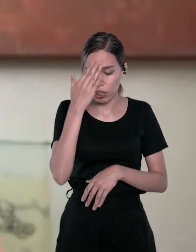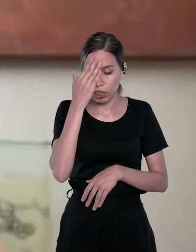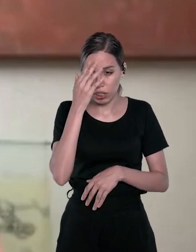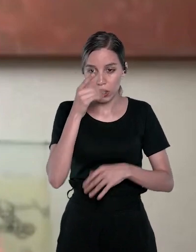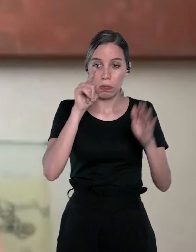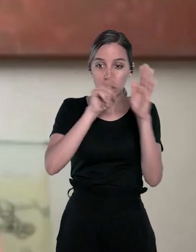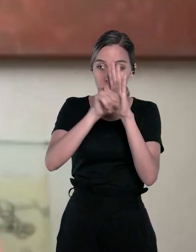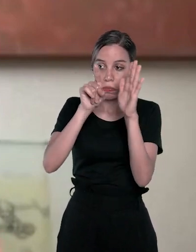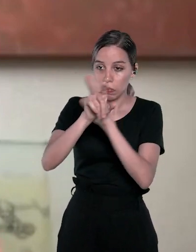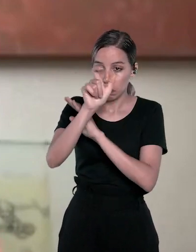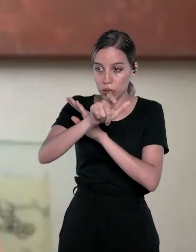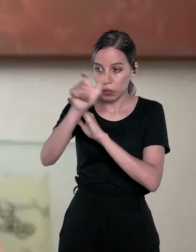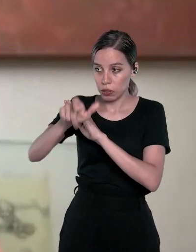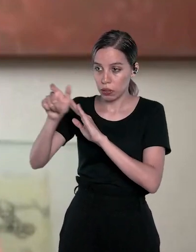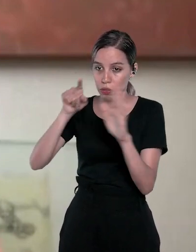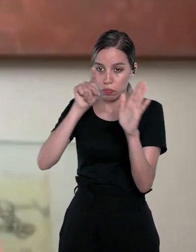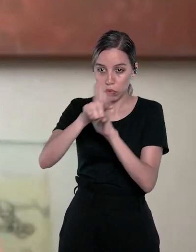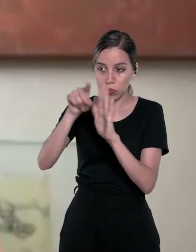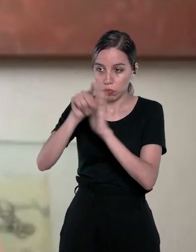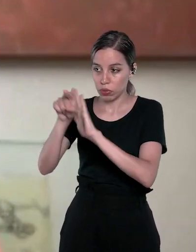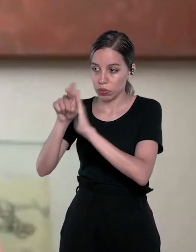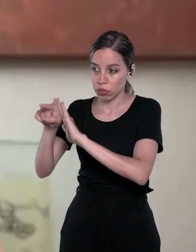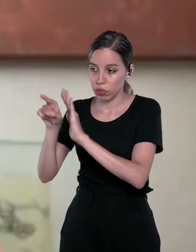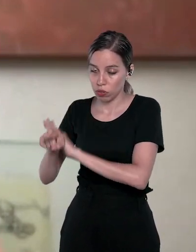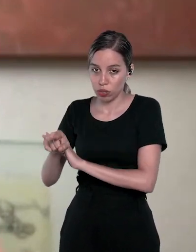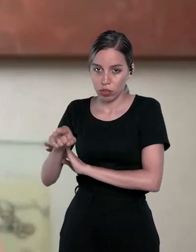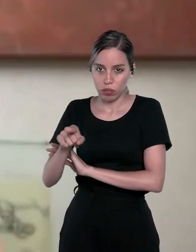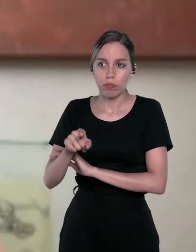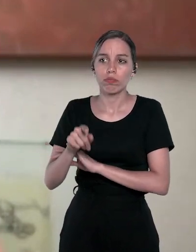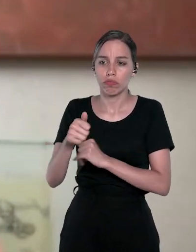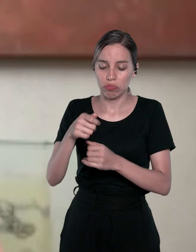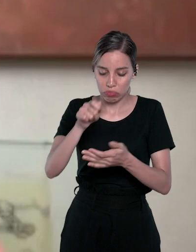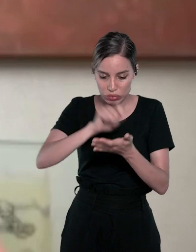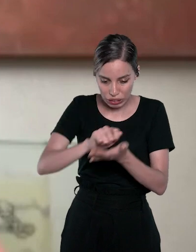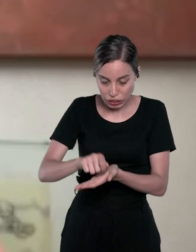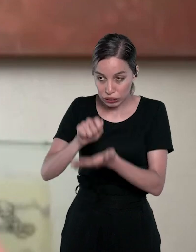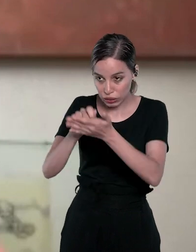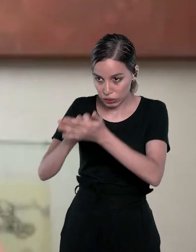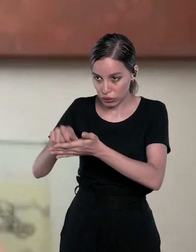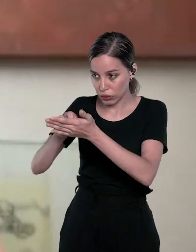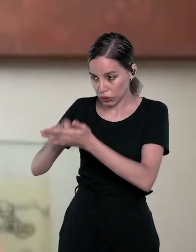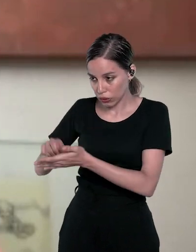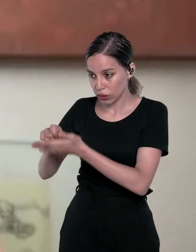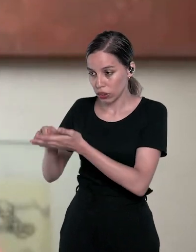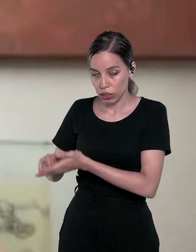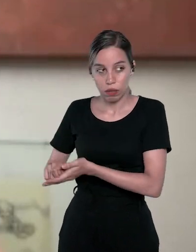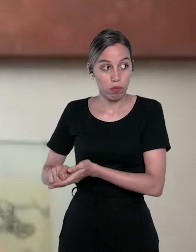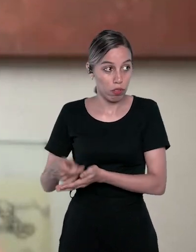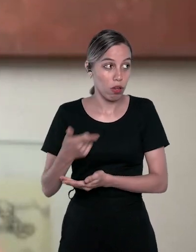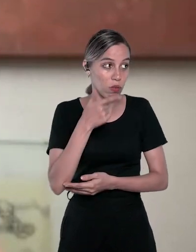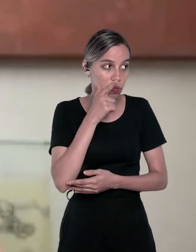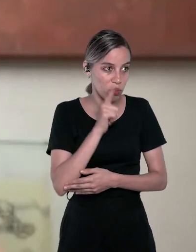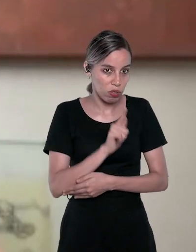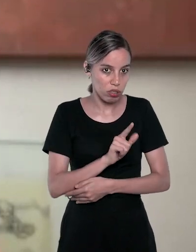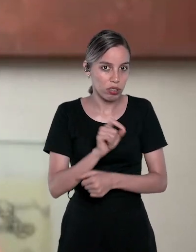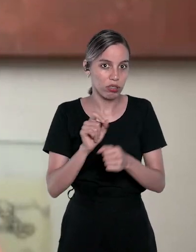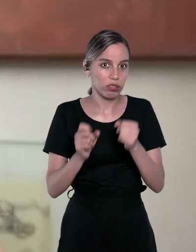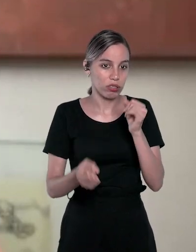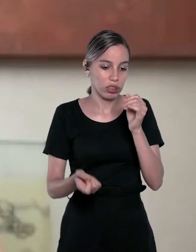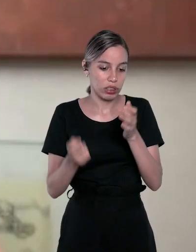feita com aquela pressa do jornal, né? Passou para o dia seguinte. E eu consegui fazer um perfil do